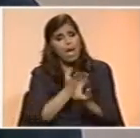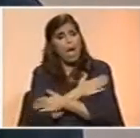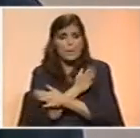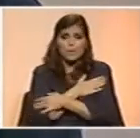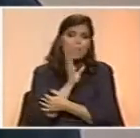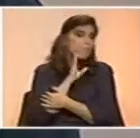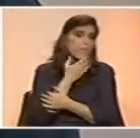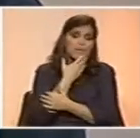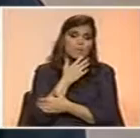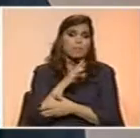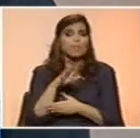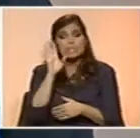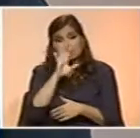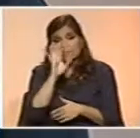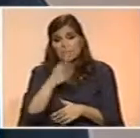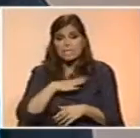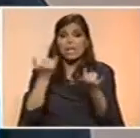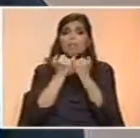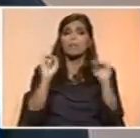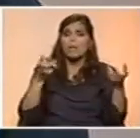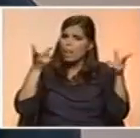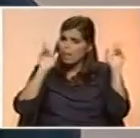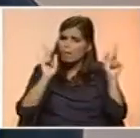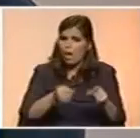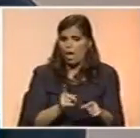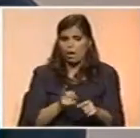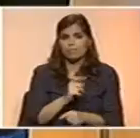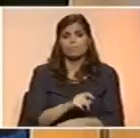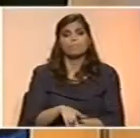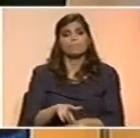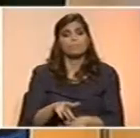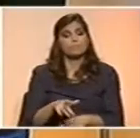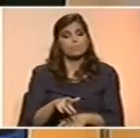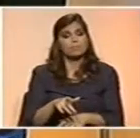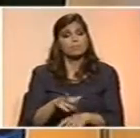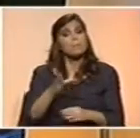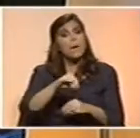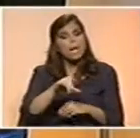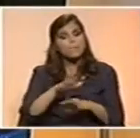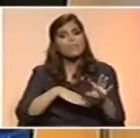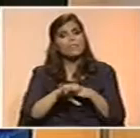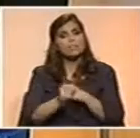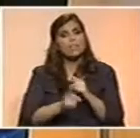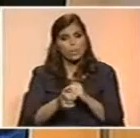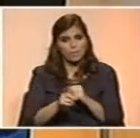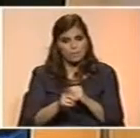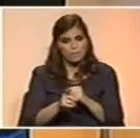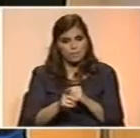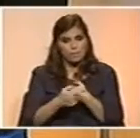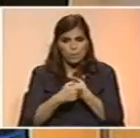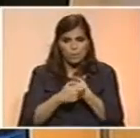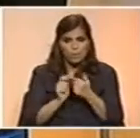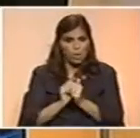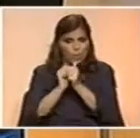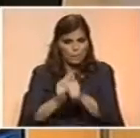das pessoas, outros, claro. Outros quiserem andar sim, mais independentes livre, são livres, é também andam. Exatamente. E para além disso, o que é que vocês fazem mais? Para além desse momento de